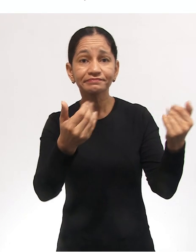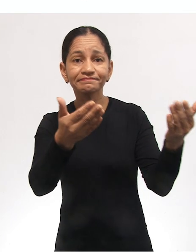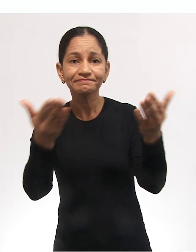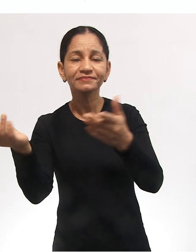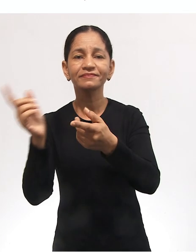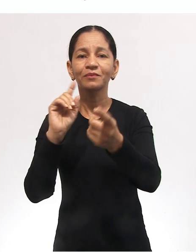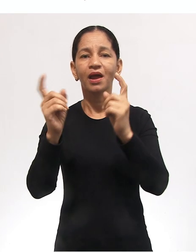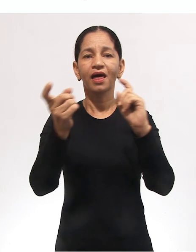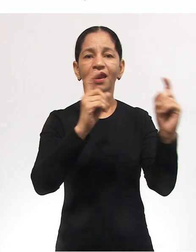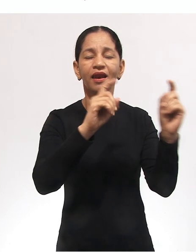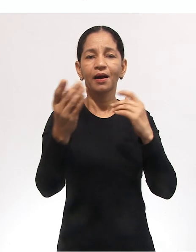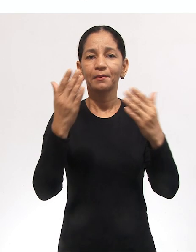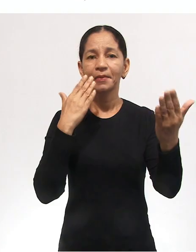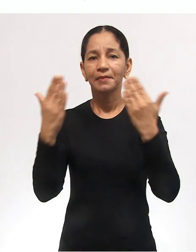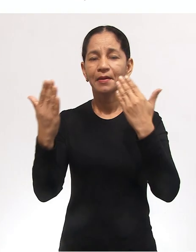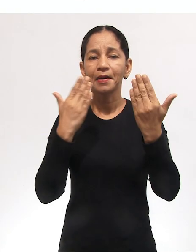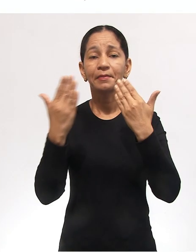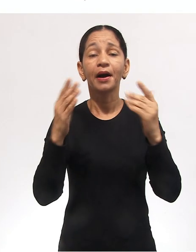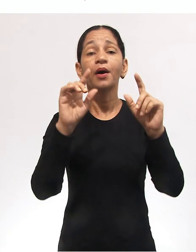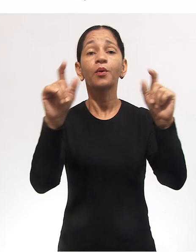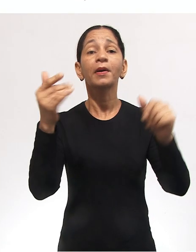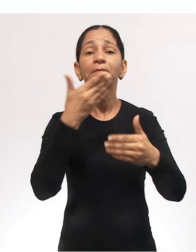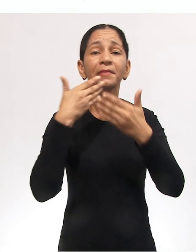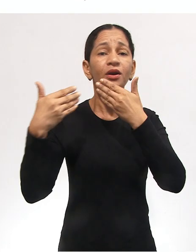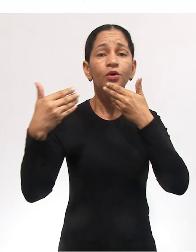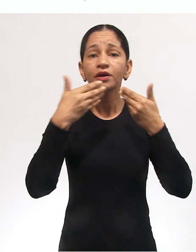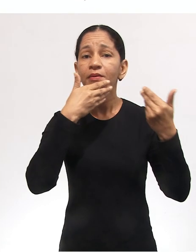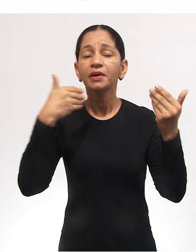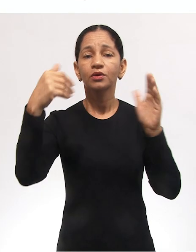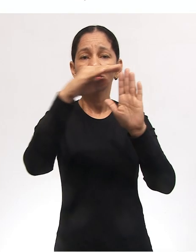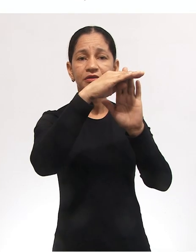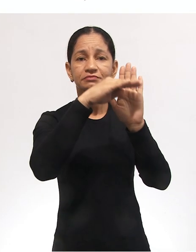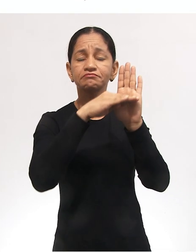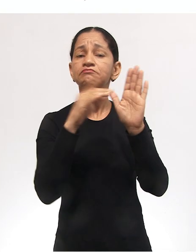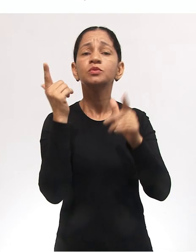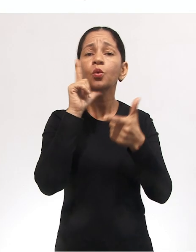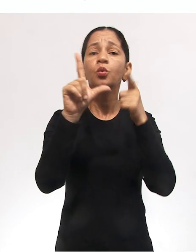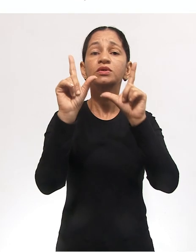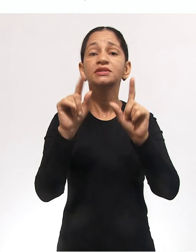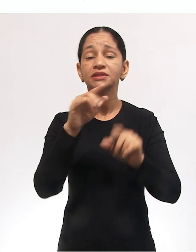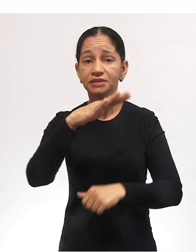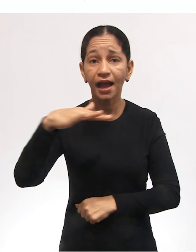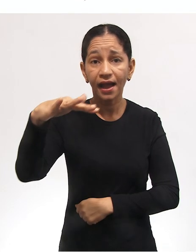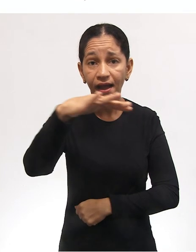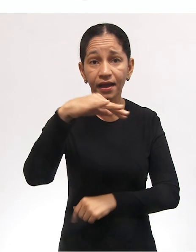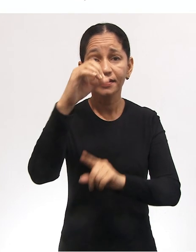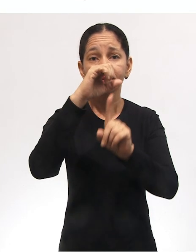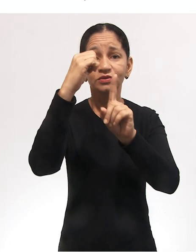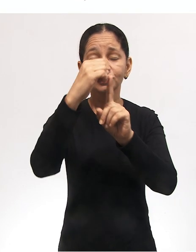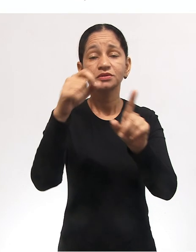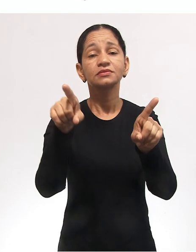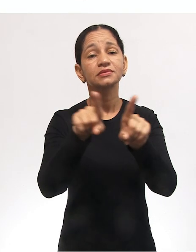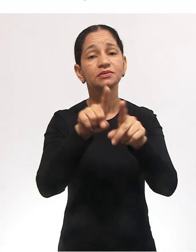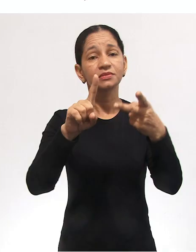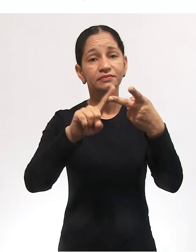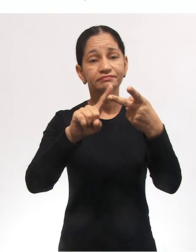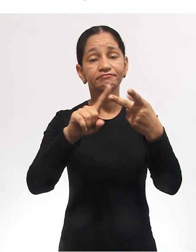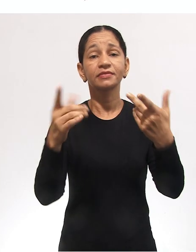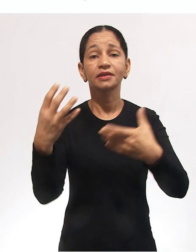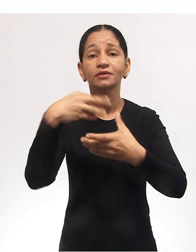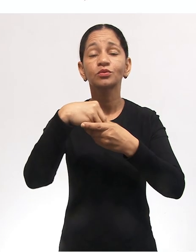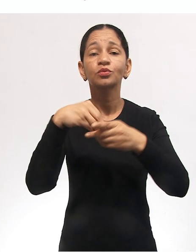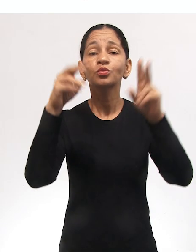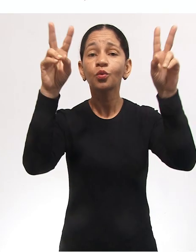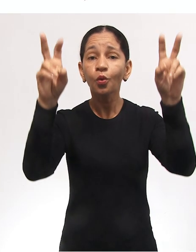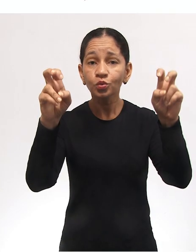discussão, né, discutir condições de melhorias para a condição social e também física do trabalhador